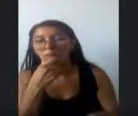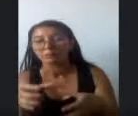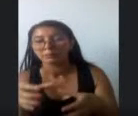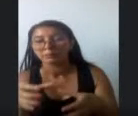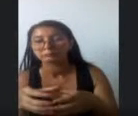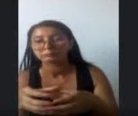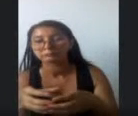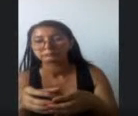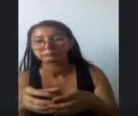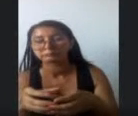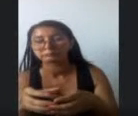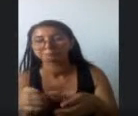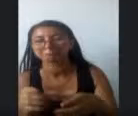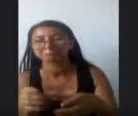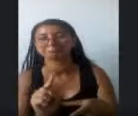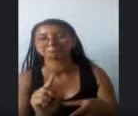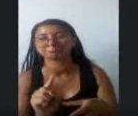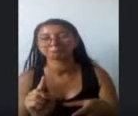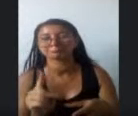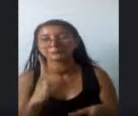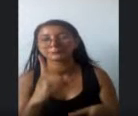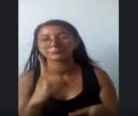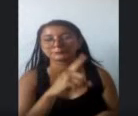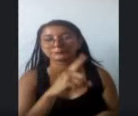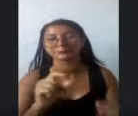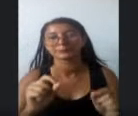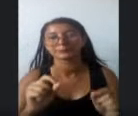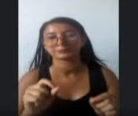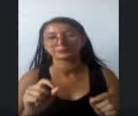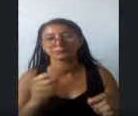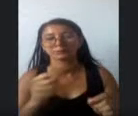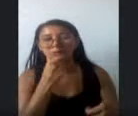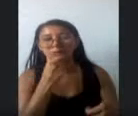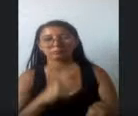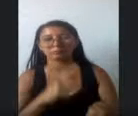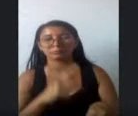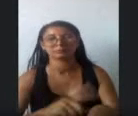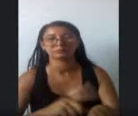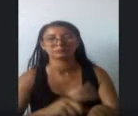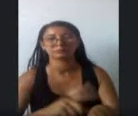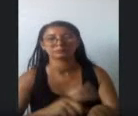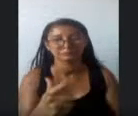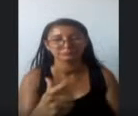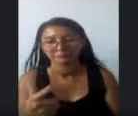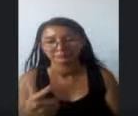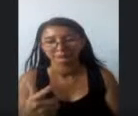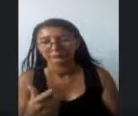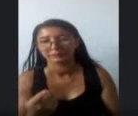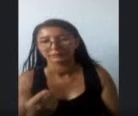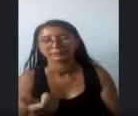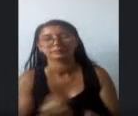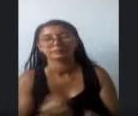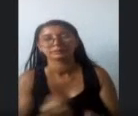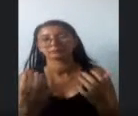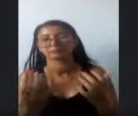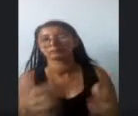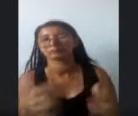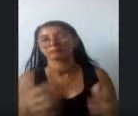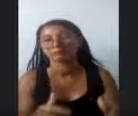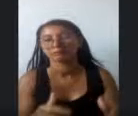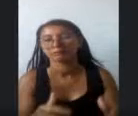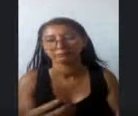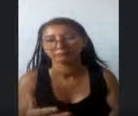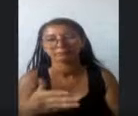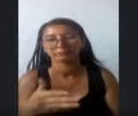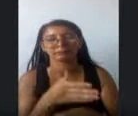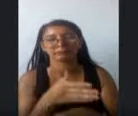qual foi a dificuldade? Tempo, eles não tinham para procurar o serviço de referência, não queriam se expor, não queriam ir na